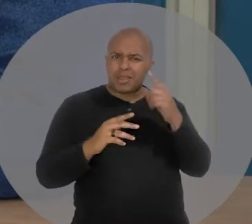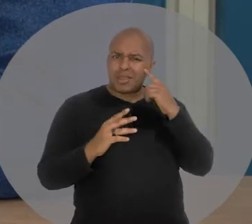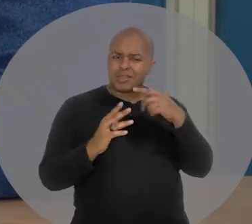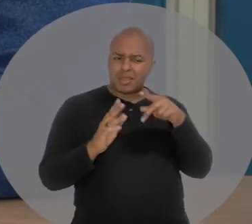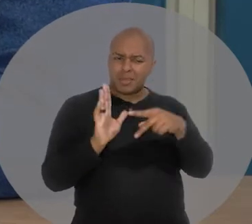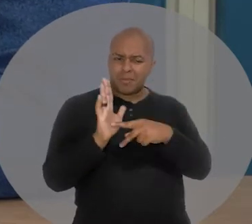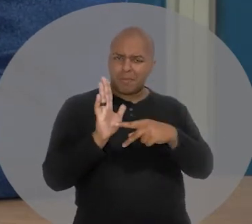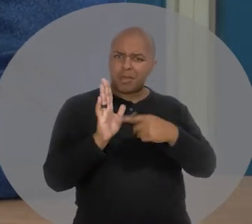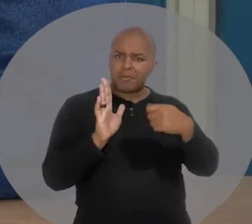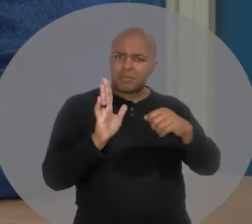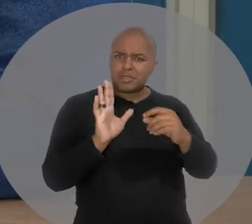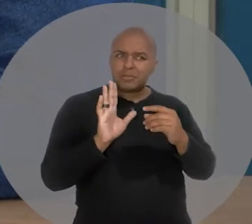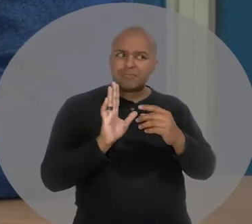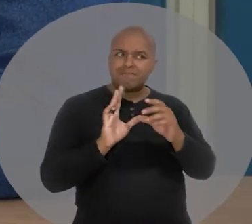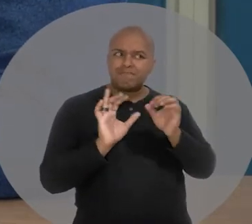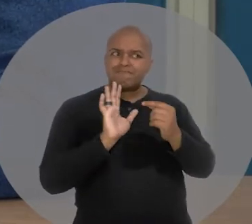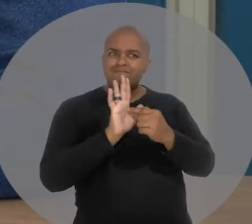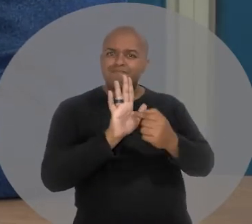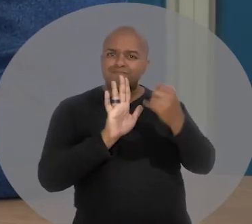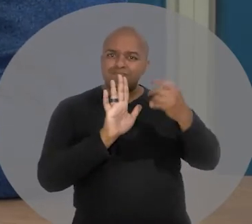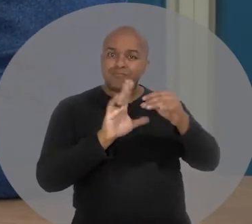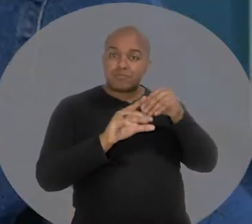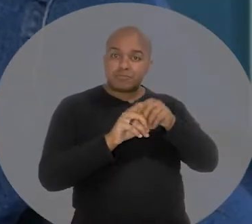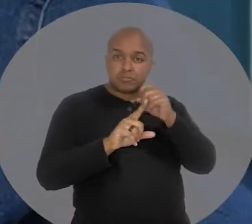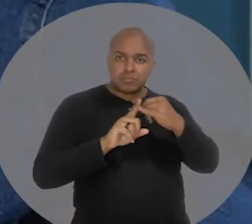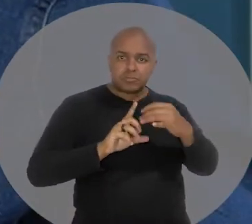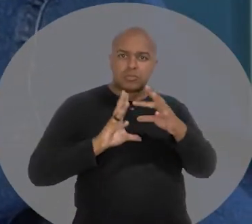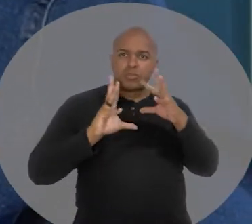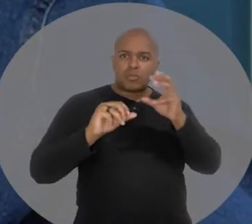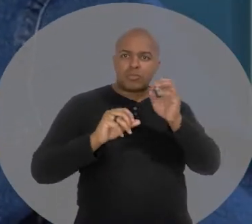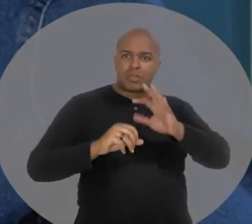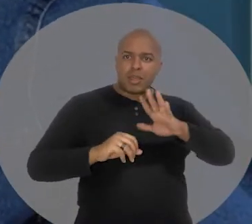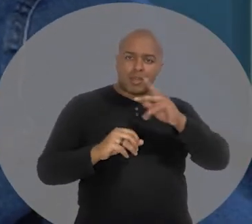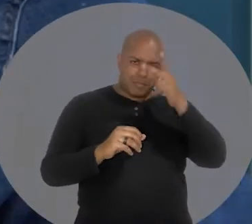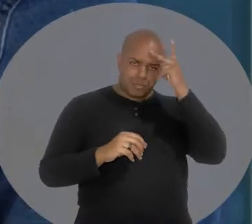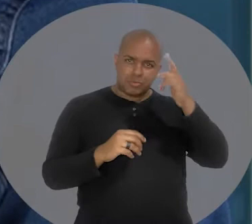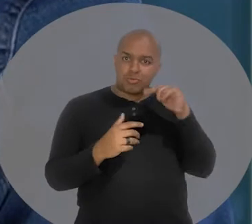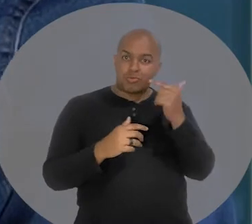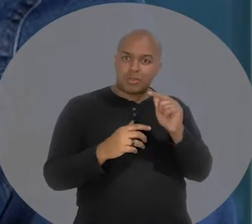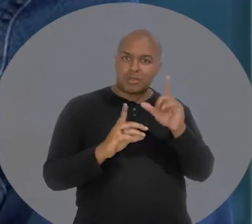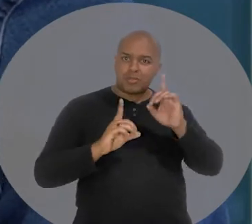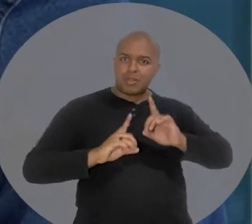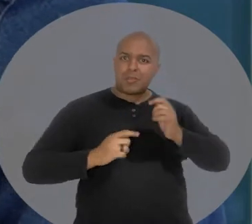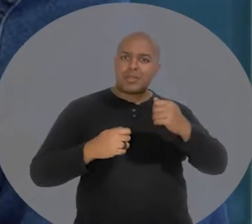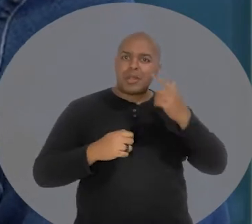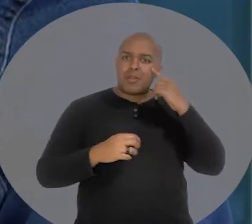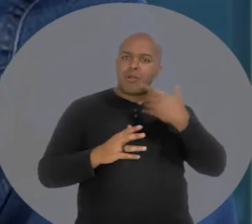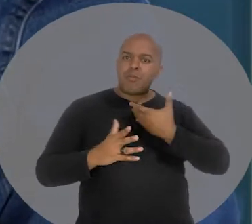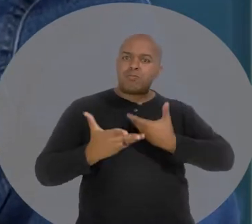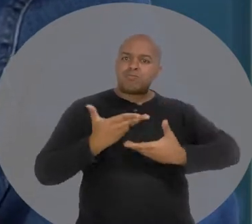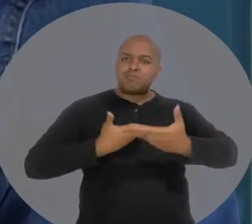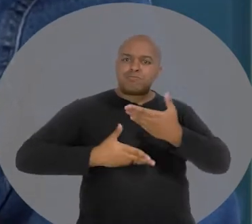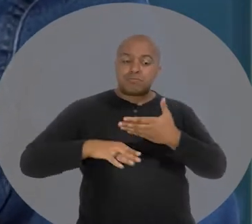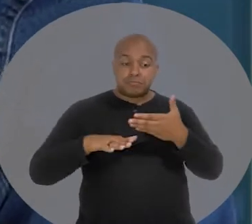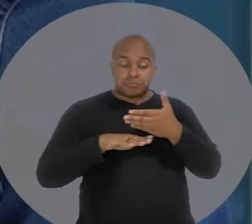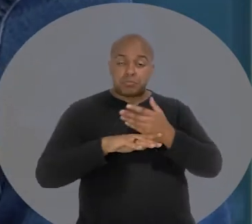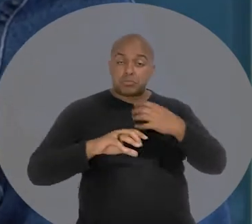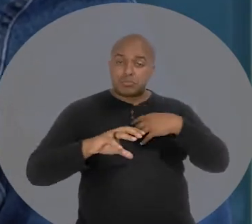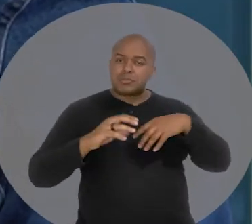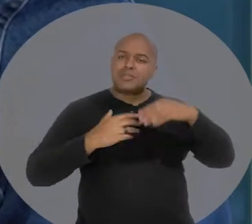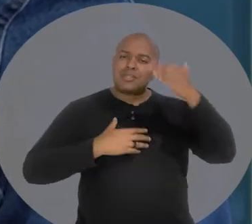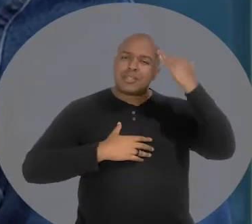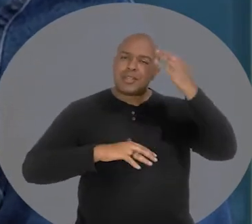precisa ser assumida pela sociedade como um todo. As pessoas que não têm deficiência precisam se envolver nisso, precisam entender a